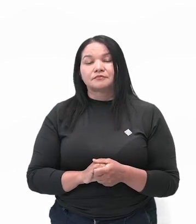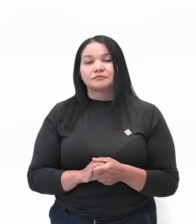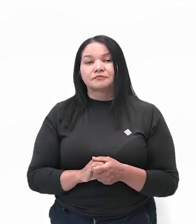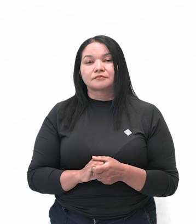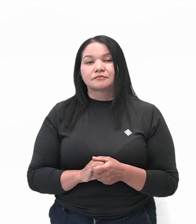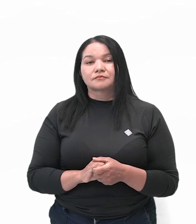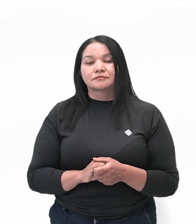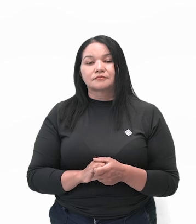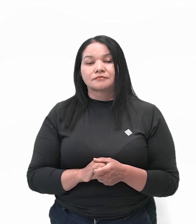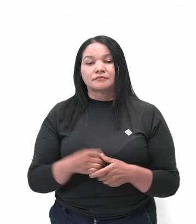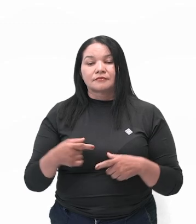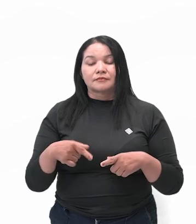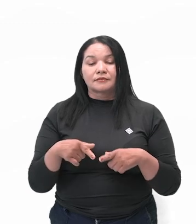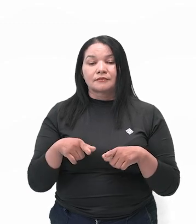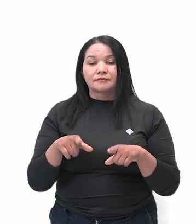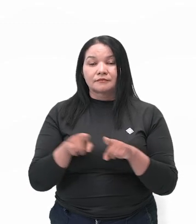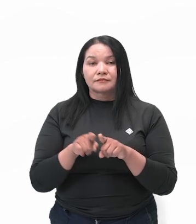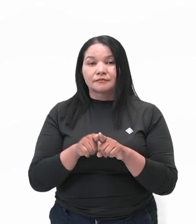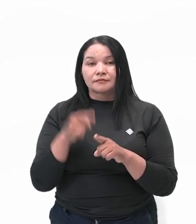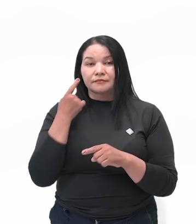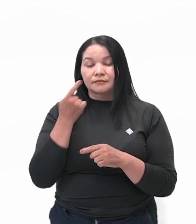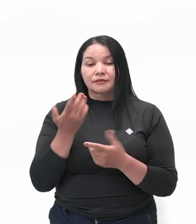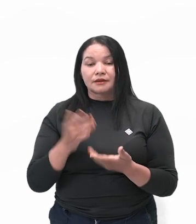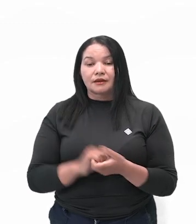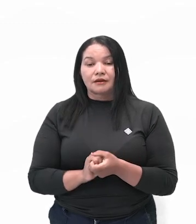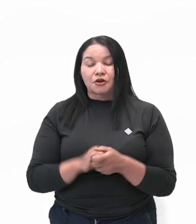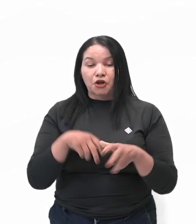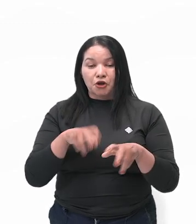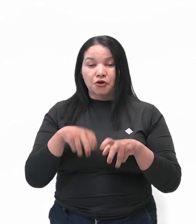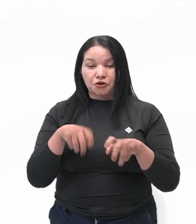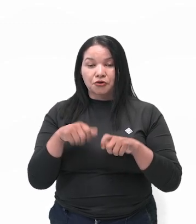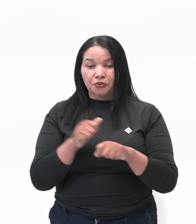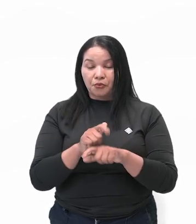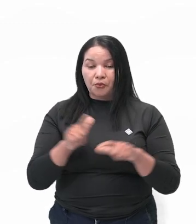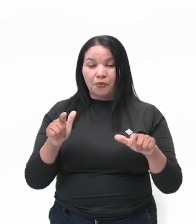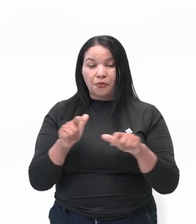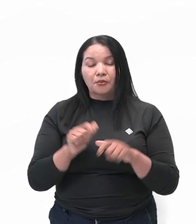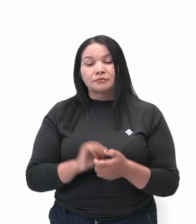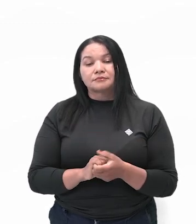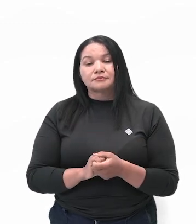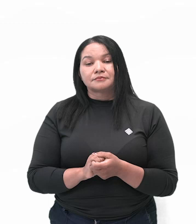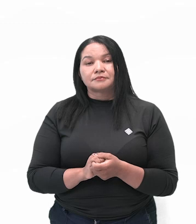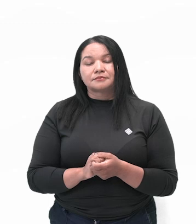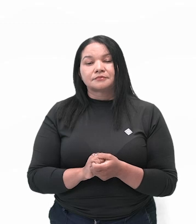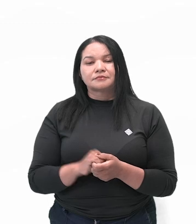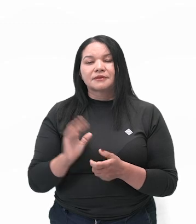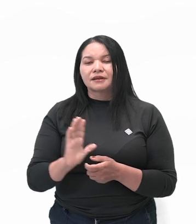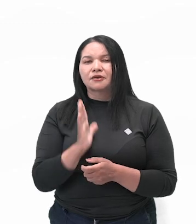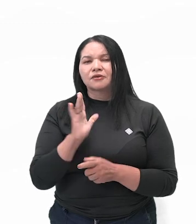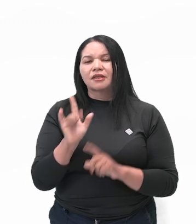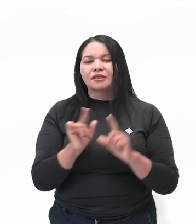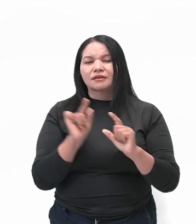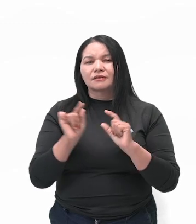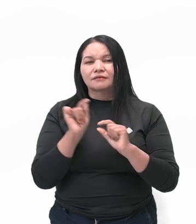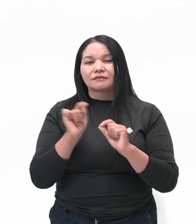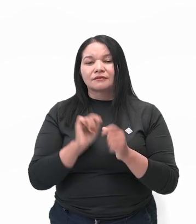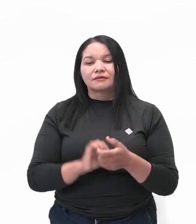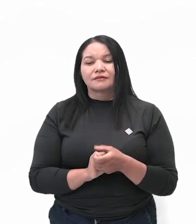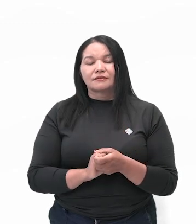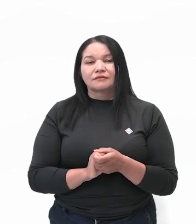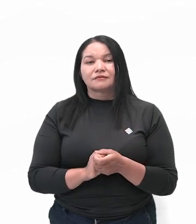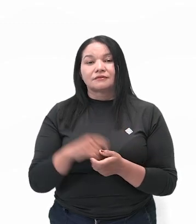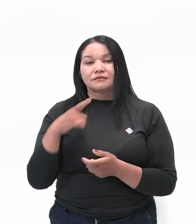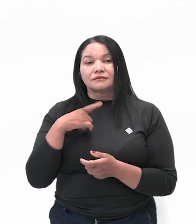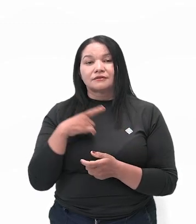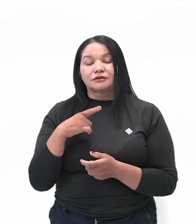expansion, expansão da agricultura. O que será que está acontecendo aí? Aí nós